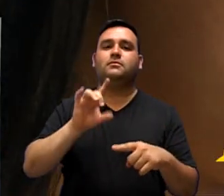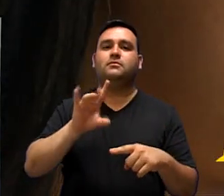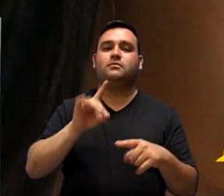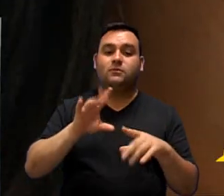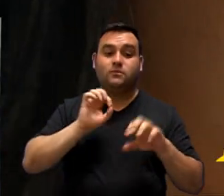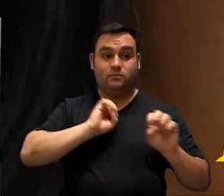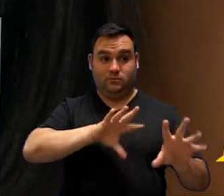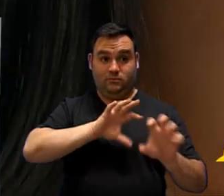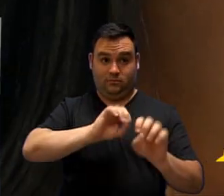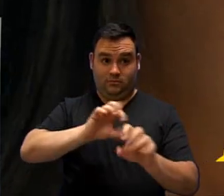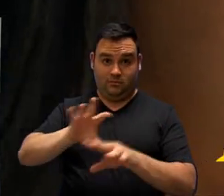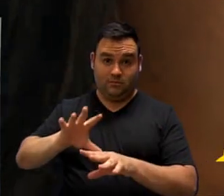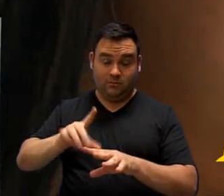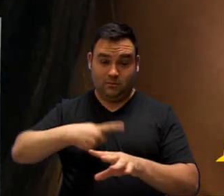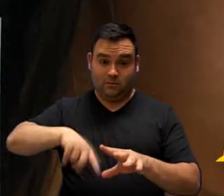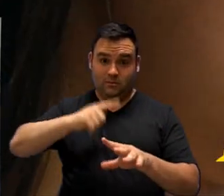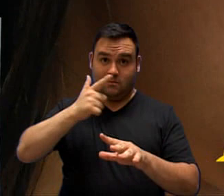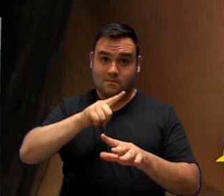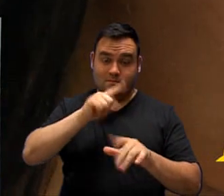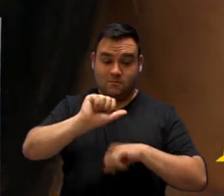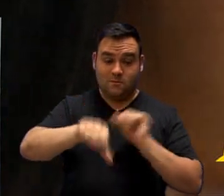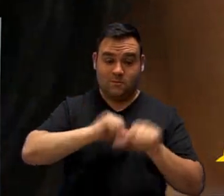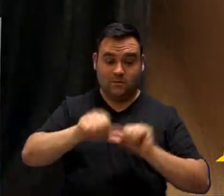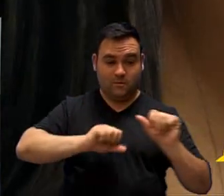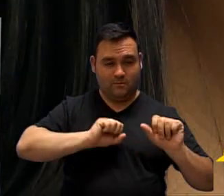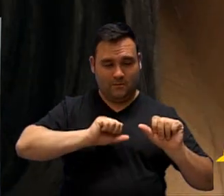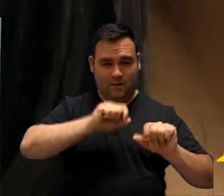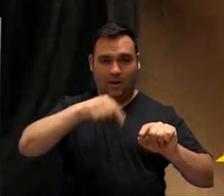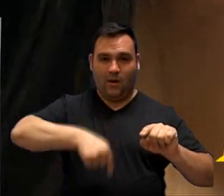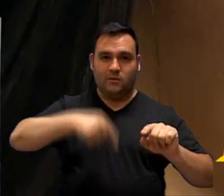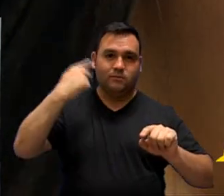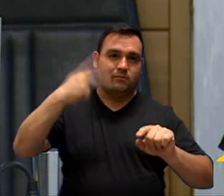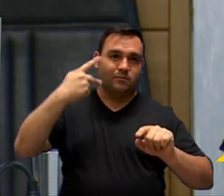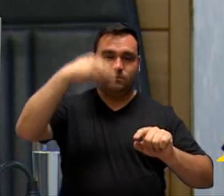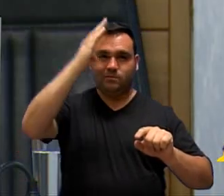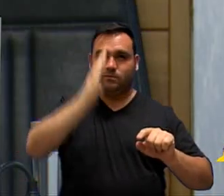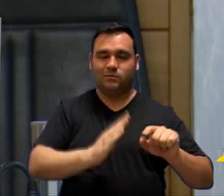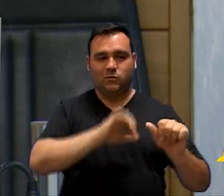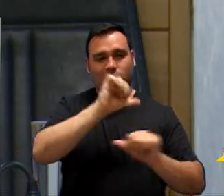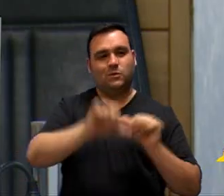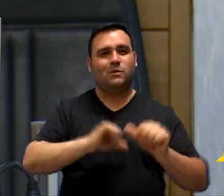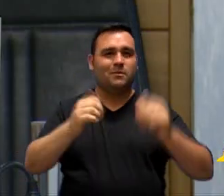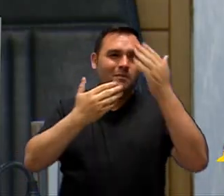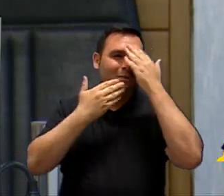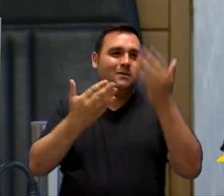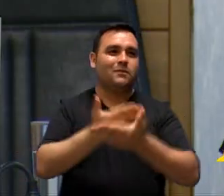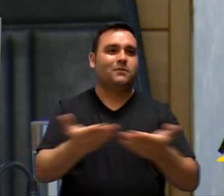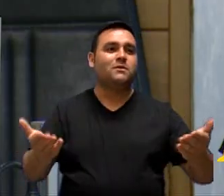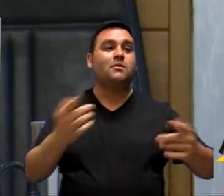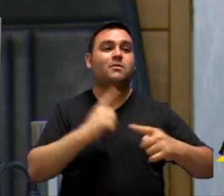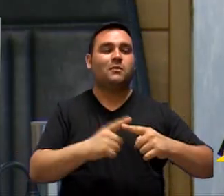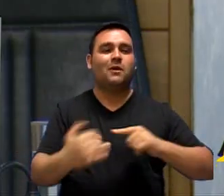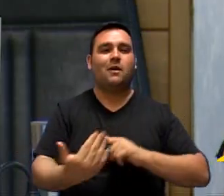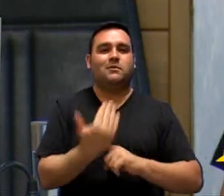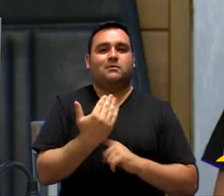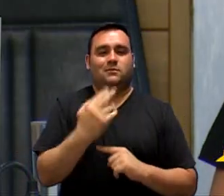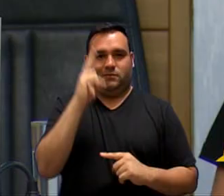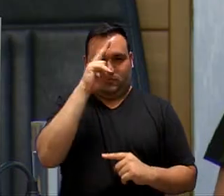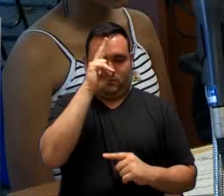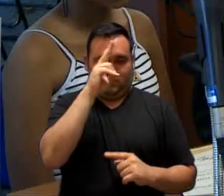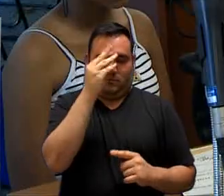somente através da educação podemos mudar a história política do nosso país. Obrigada a todos por fazerem parte da minha